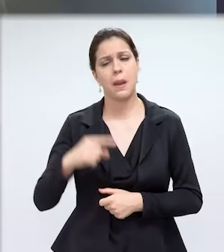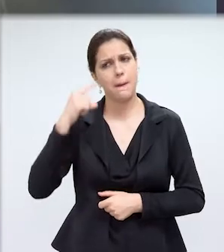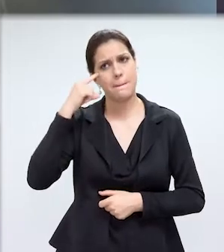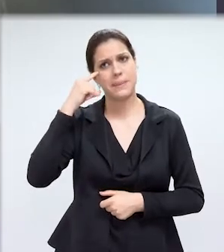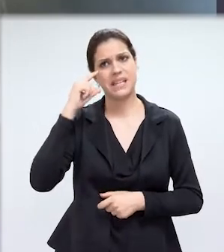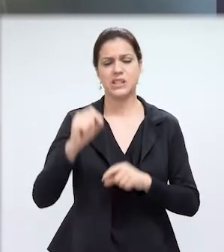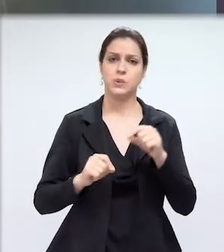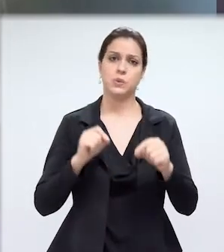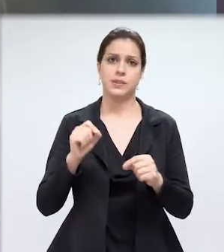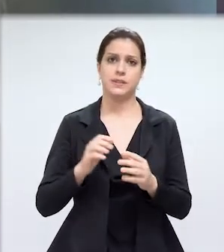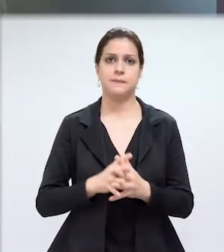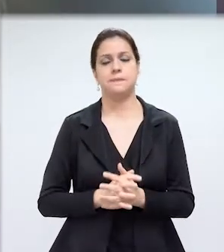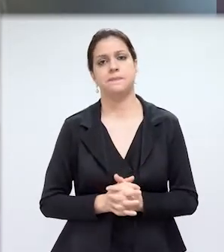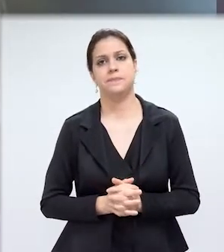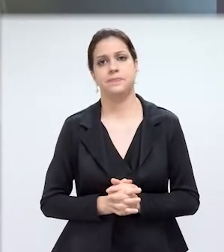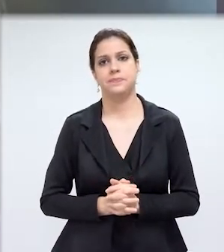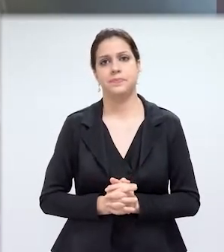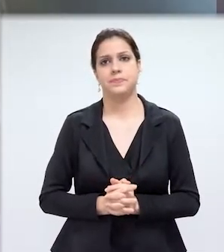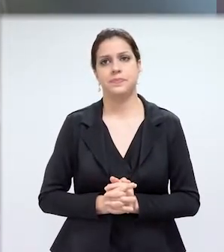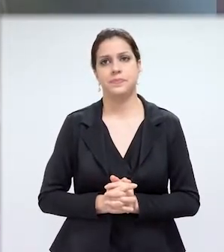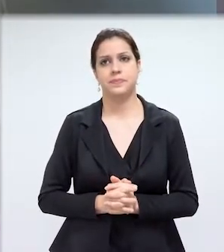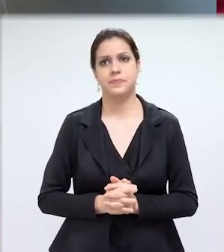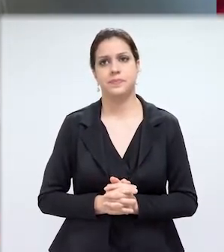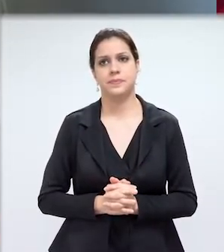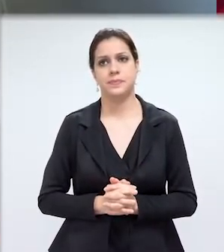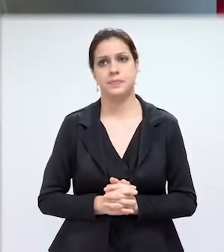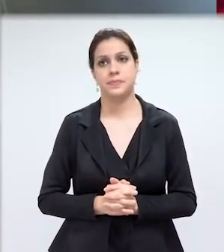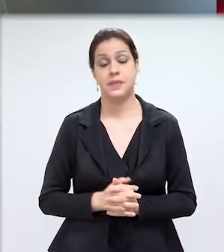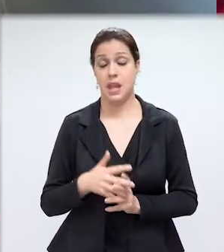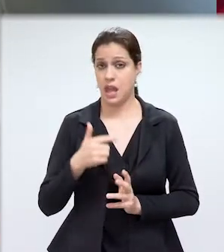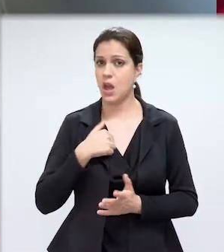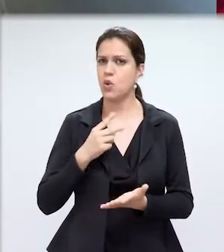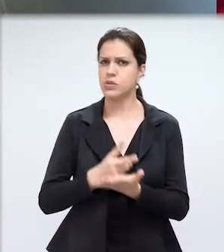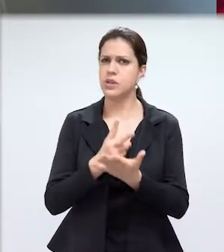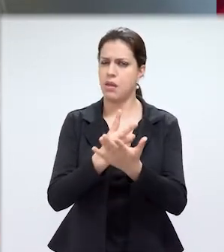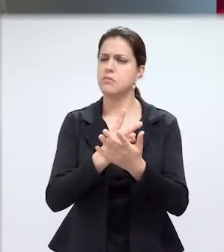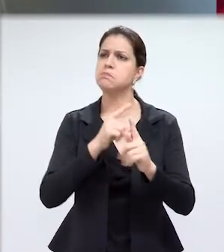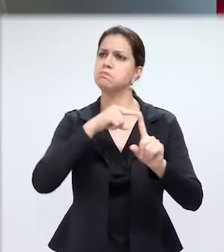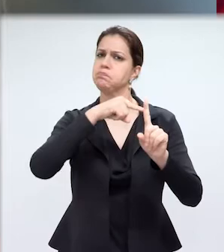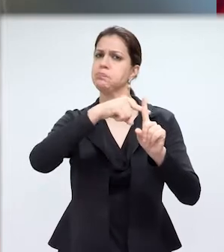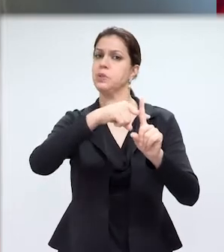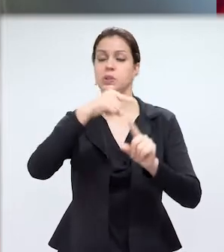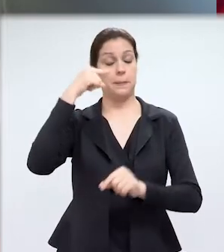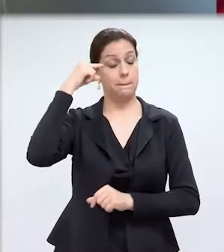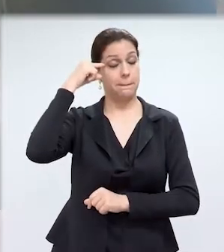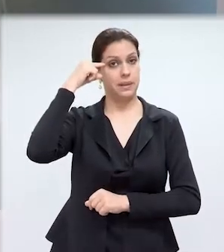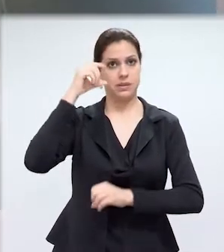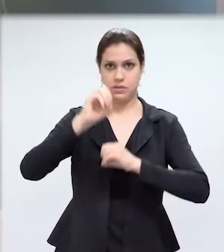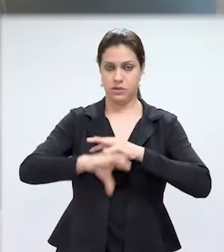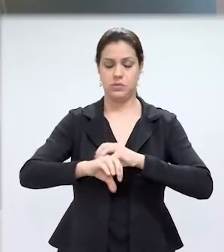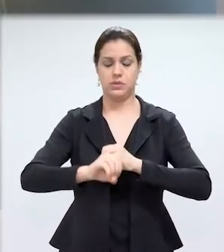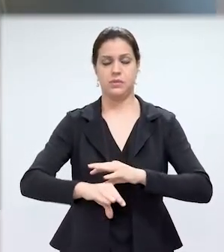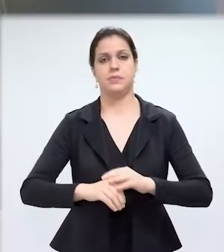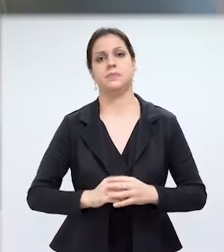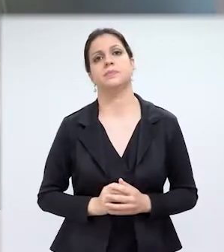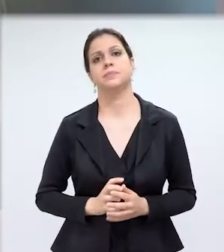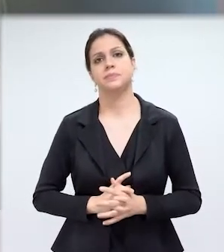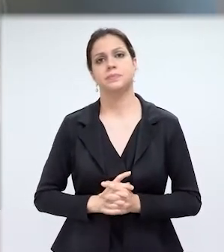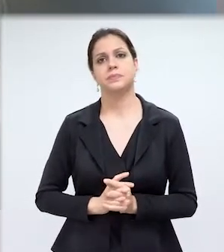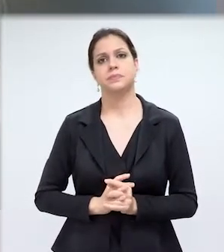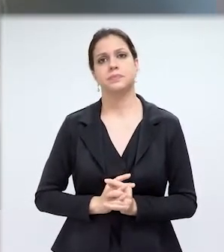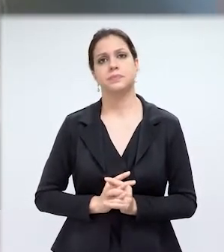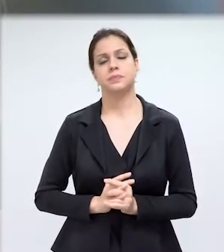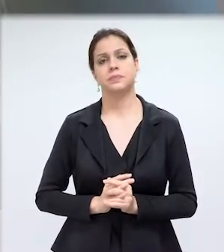desafio, né? Eu vejo que eu sou muito otimista, né, em relação